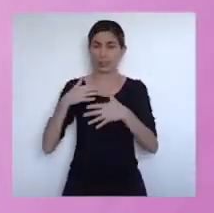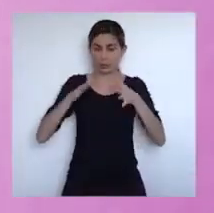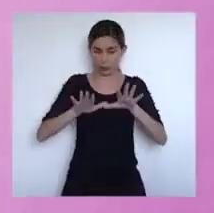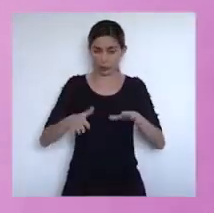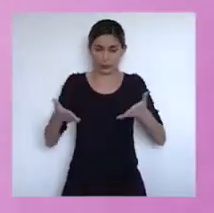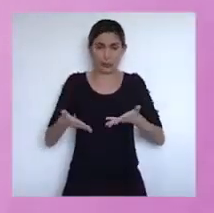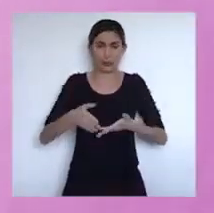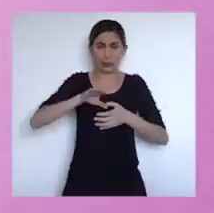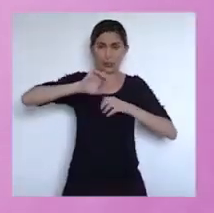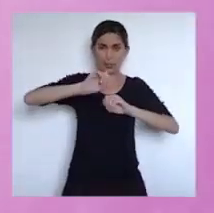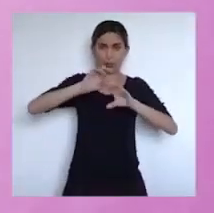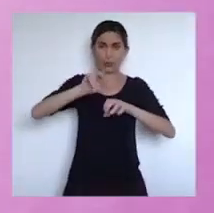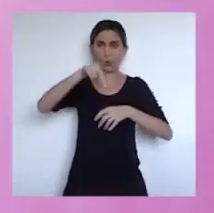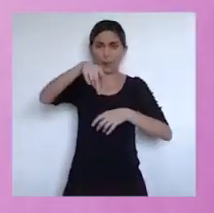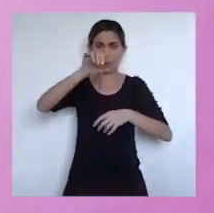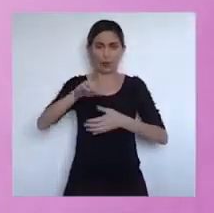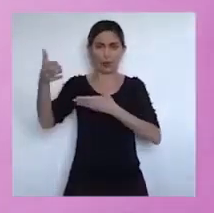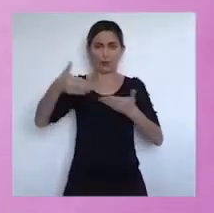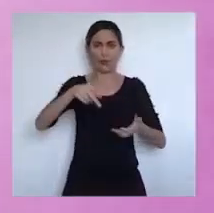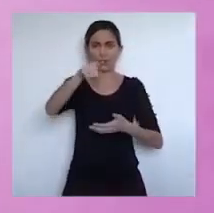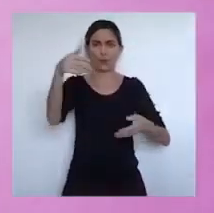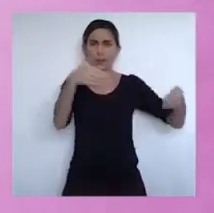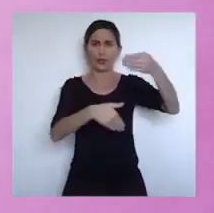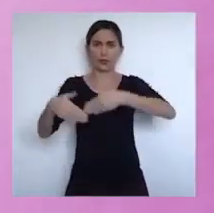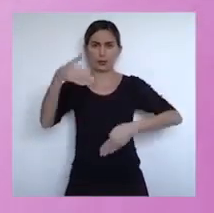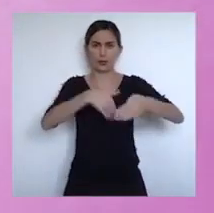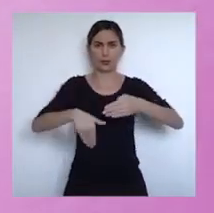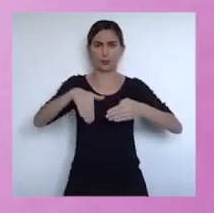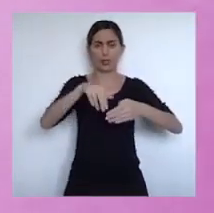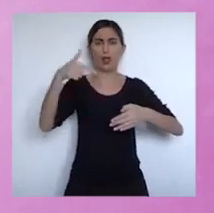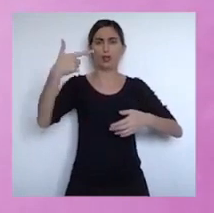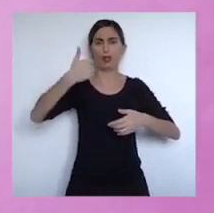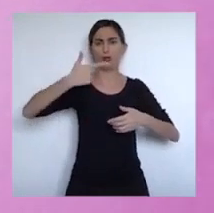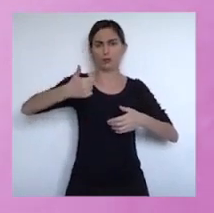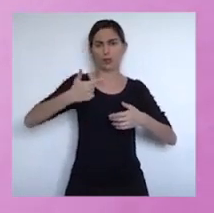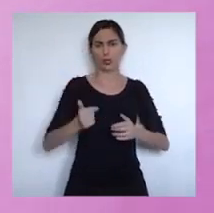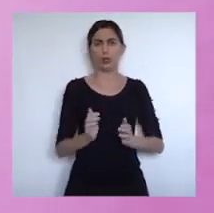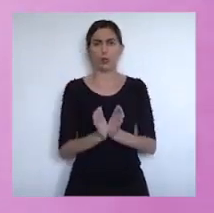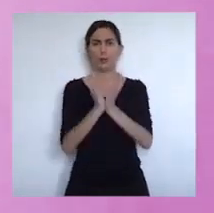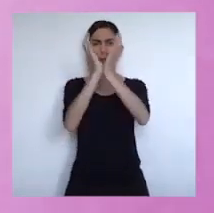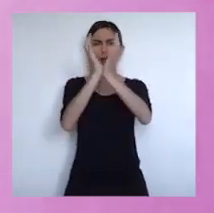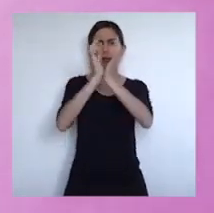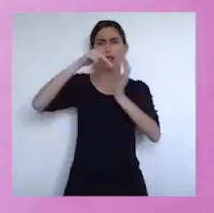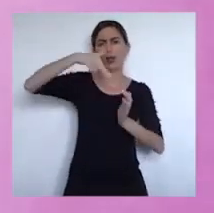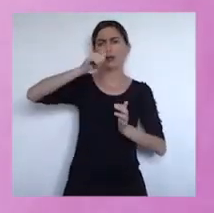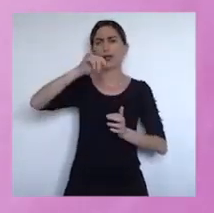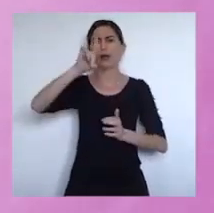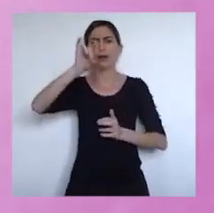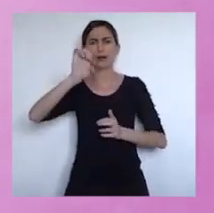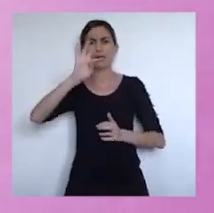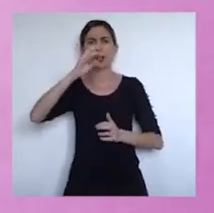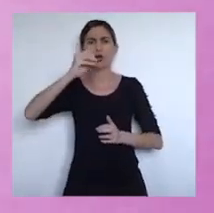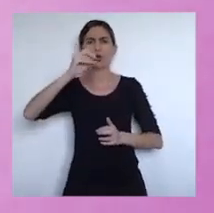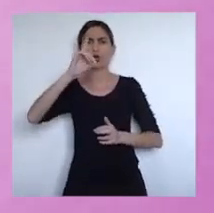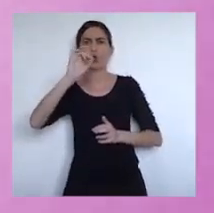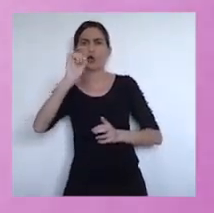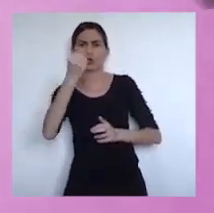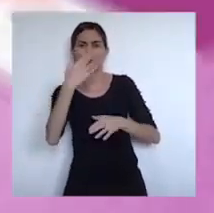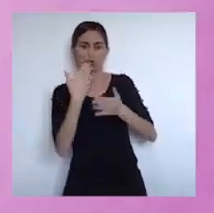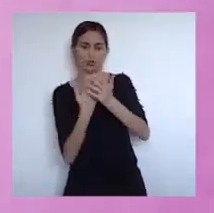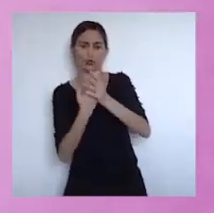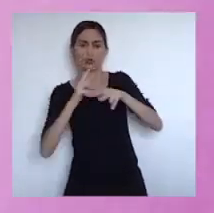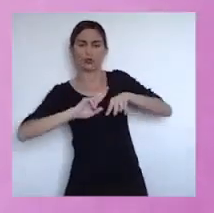Estamos aqui no EducaPE para convidar você a participar da 12ª edição do Prêmio Naide Teodósio de Estudos de